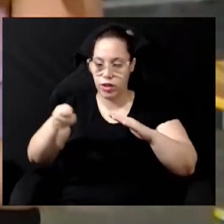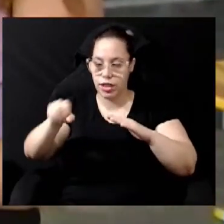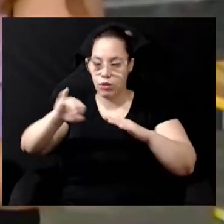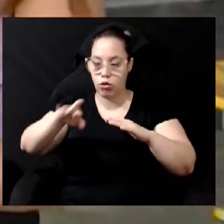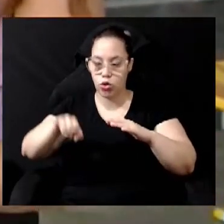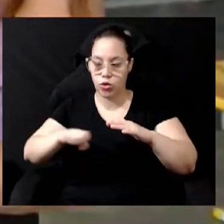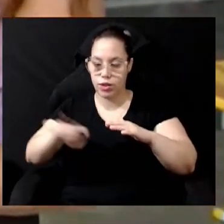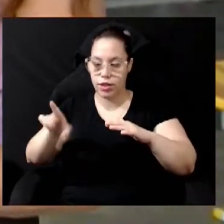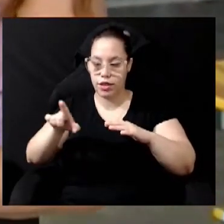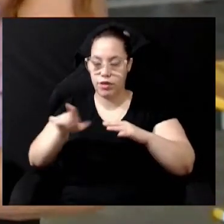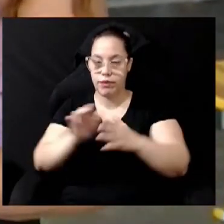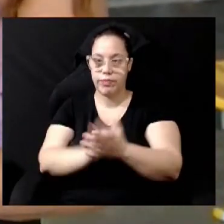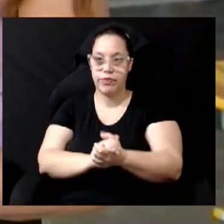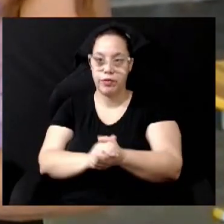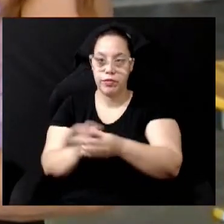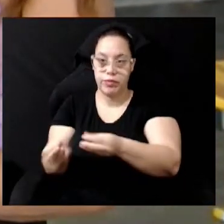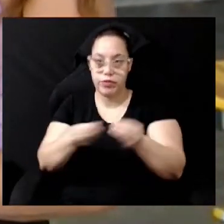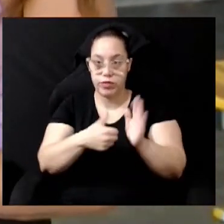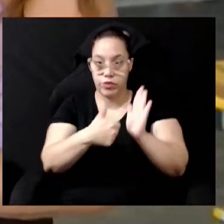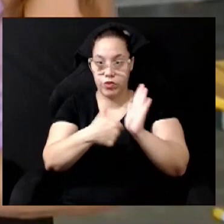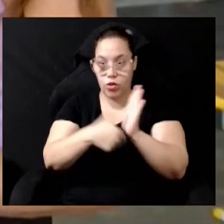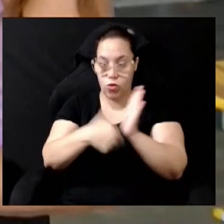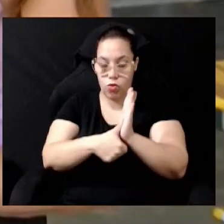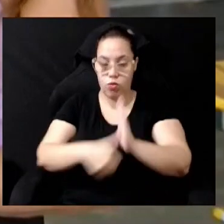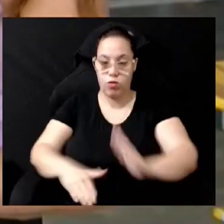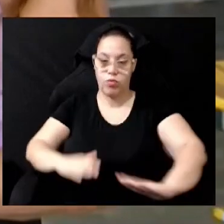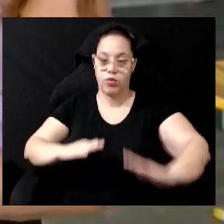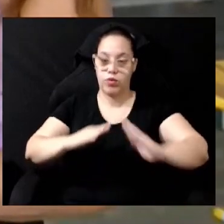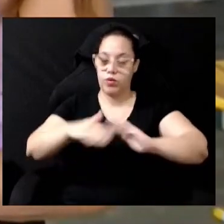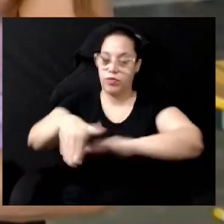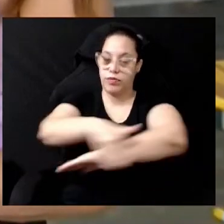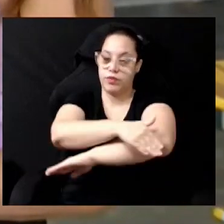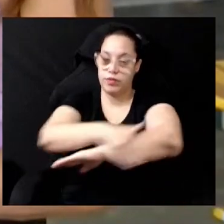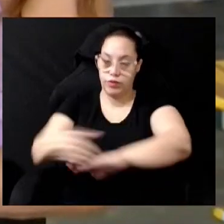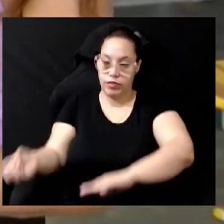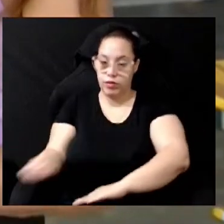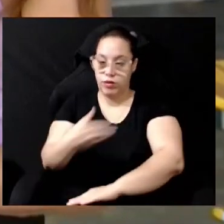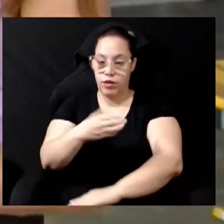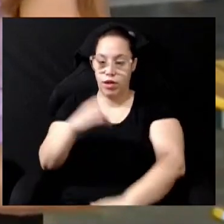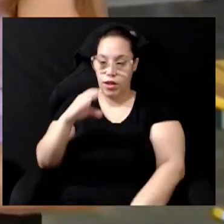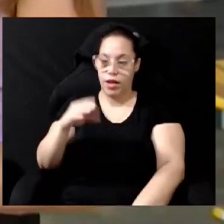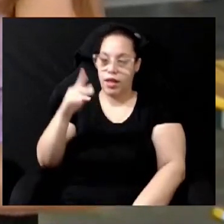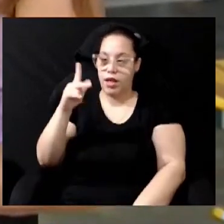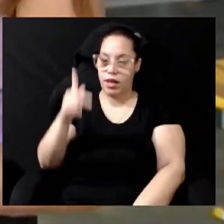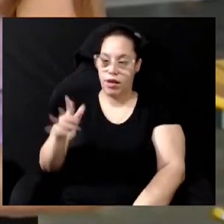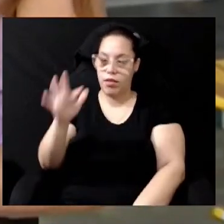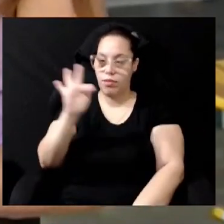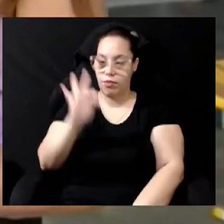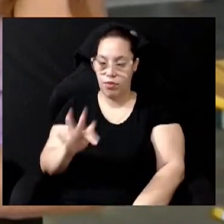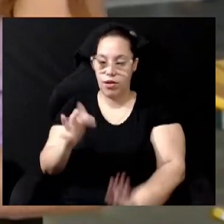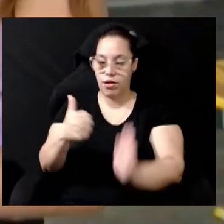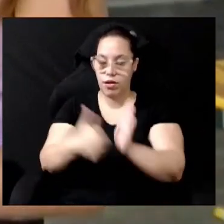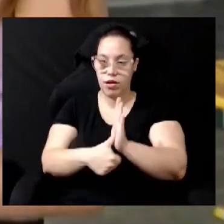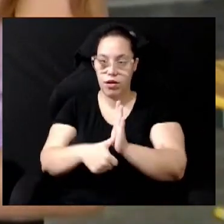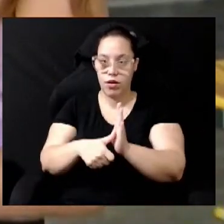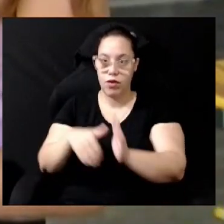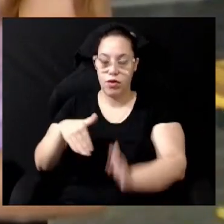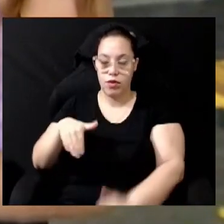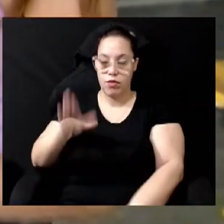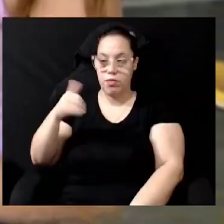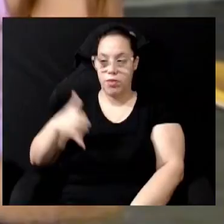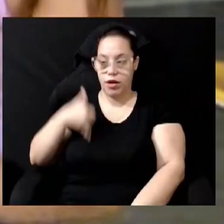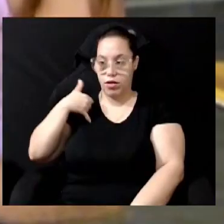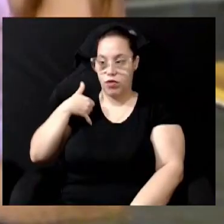tem que trazer o comprovante de residência atualizado e o CPF, e tem que ser maior de 18 anos.